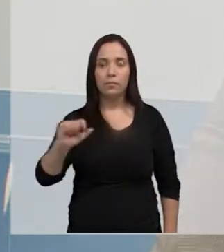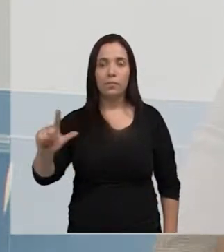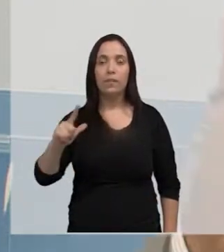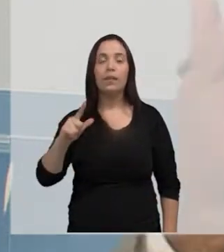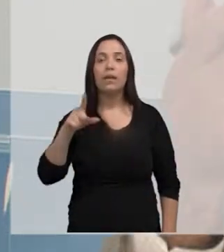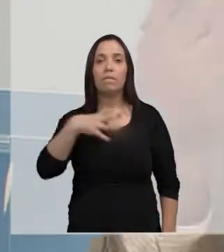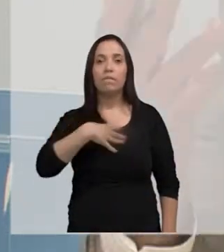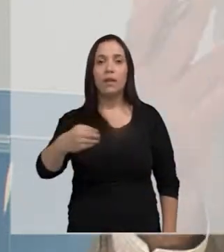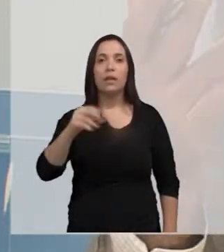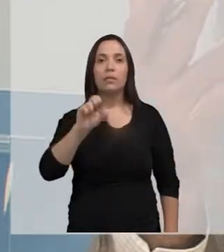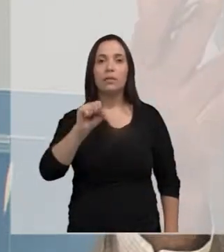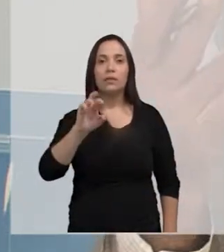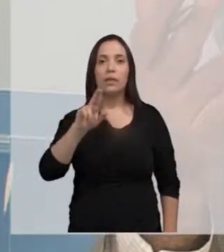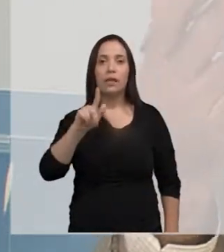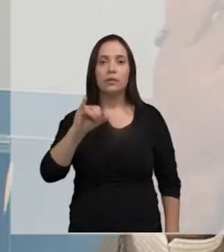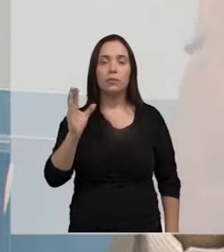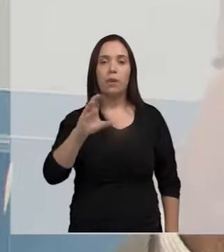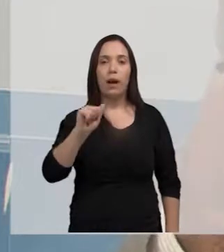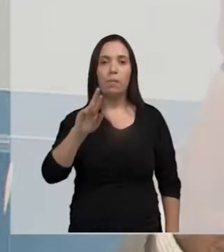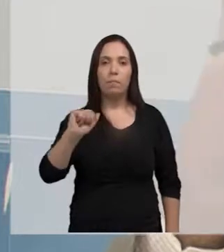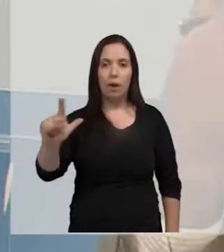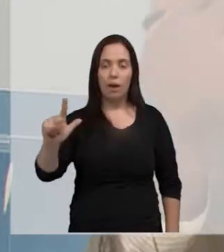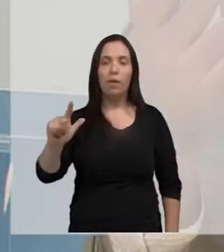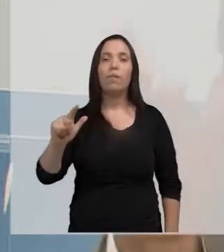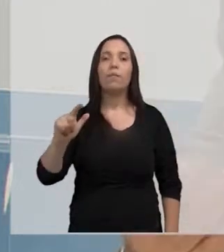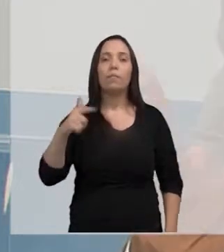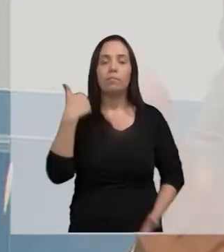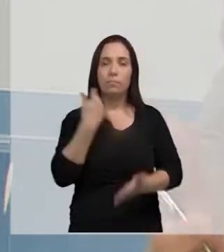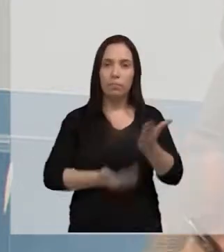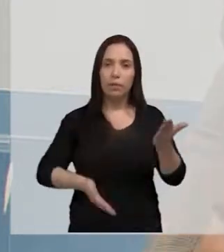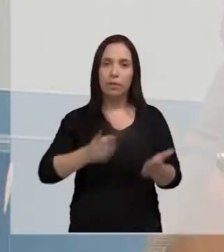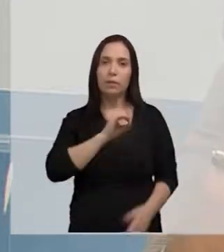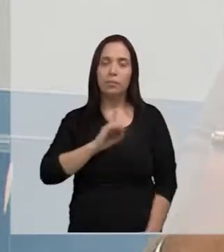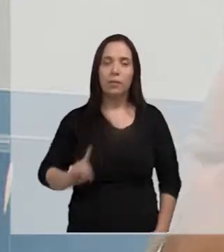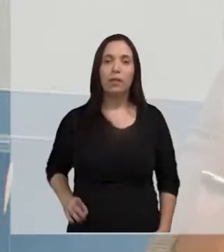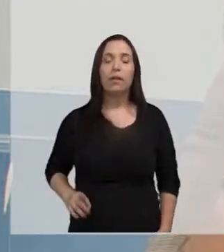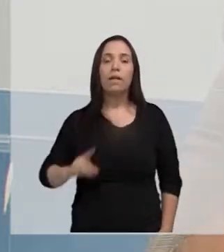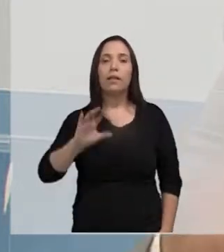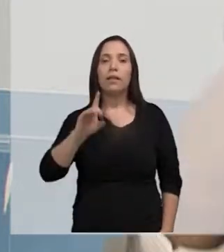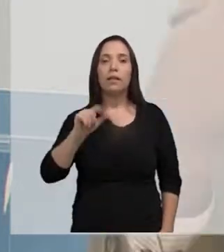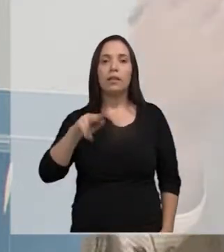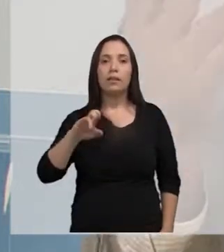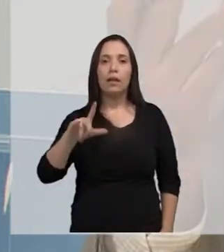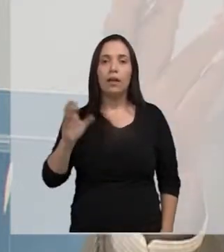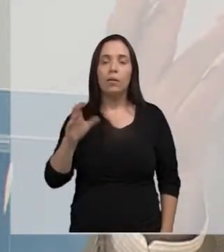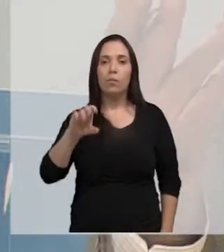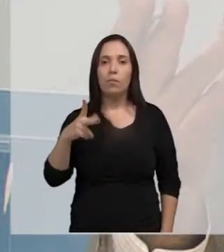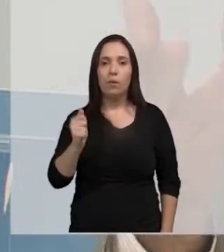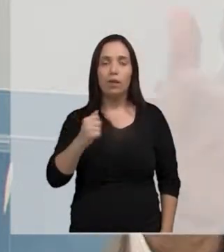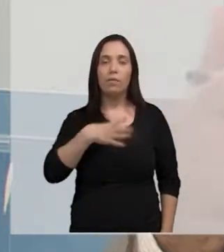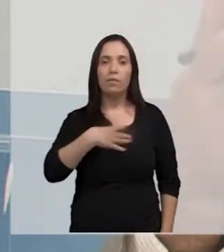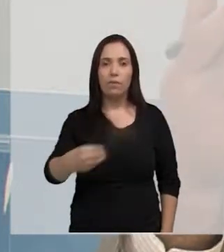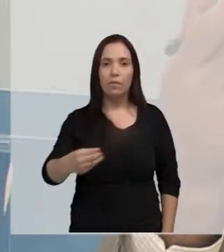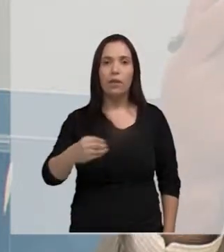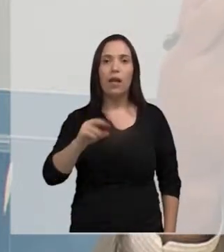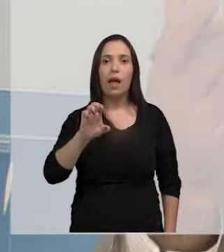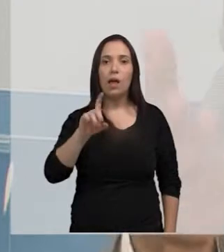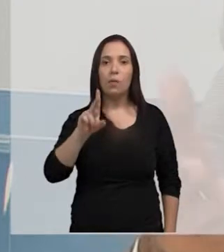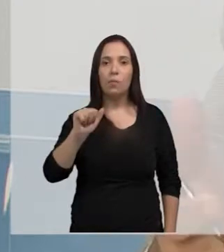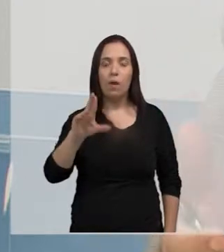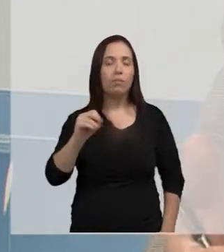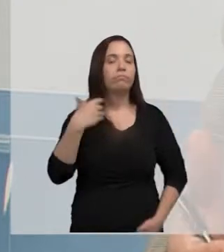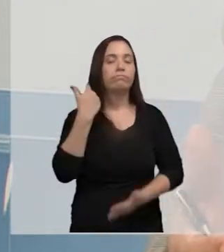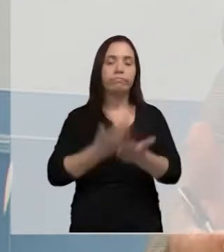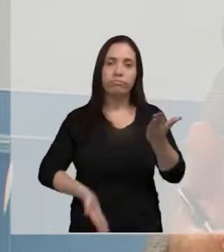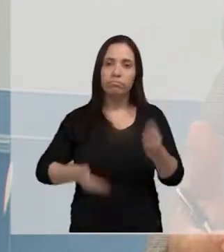do presidiário Sérgio Cabral, que era deputado, perdeu a eleição. Daniele Cunha, filha do Eduardo Cunha. Não se elegeu. Não